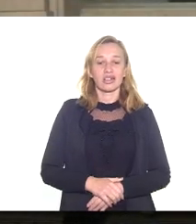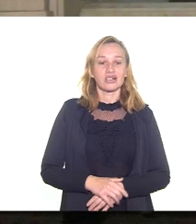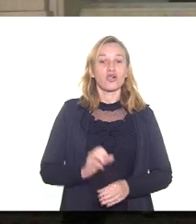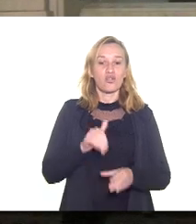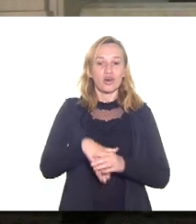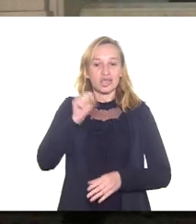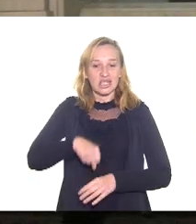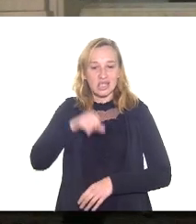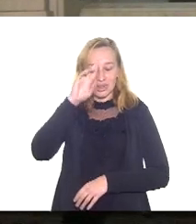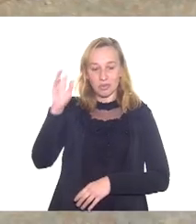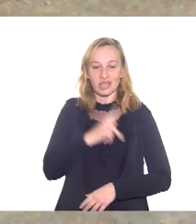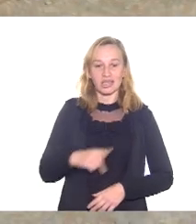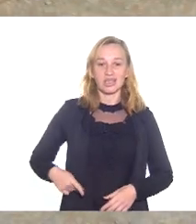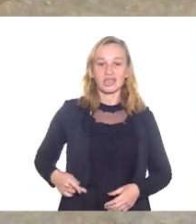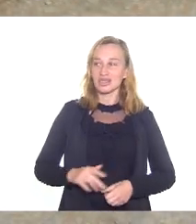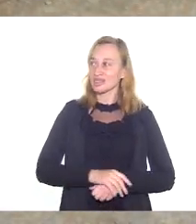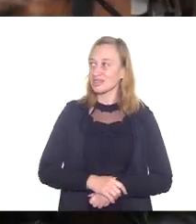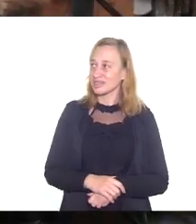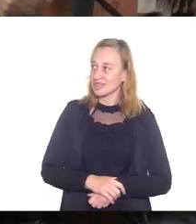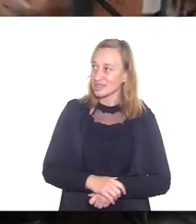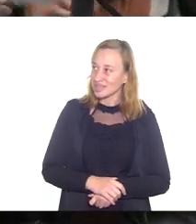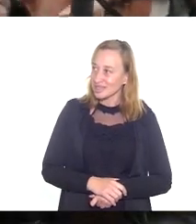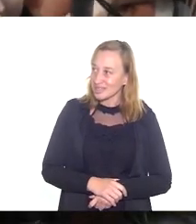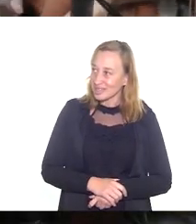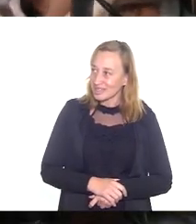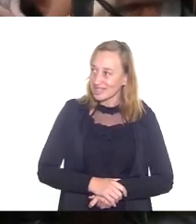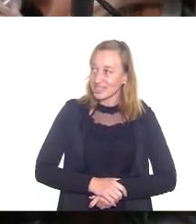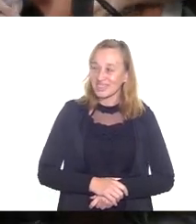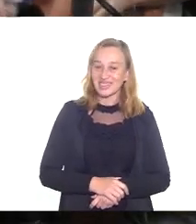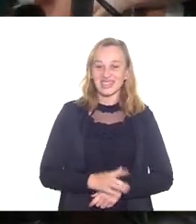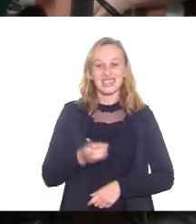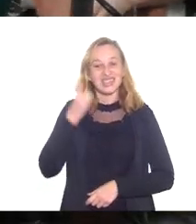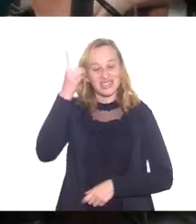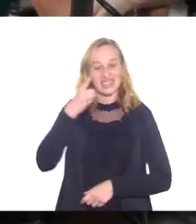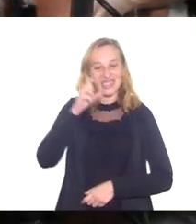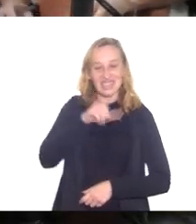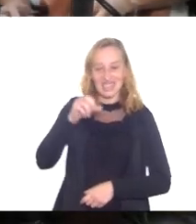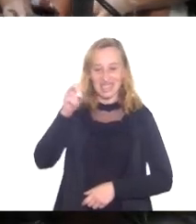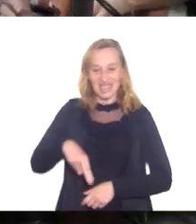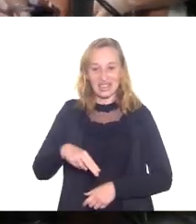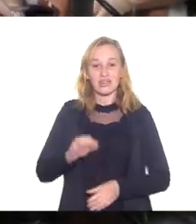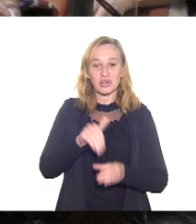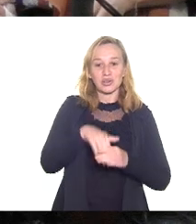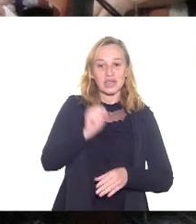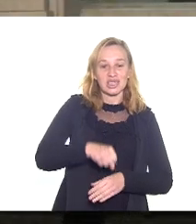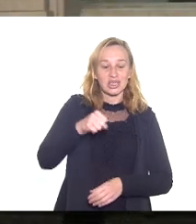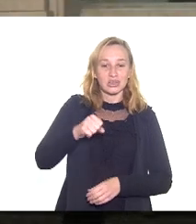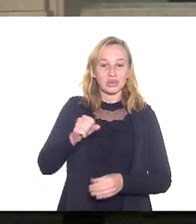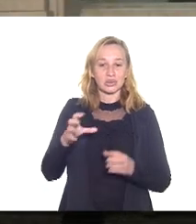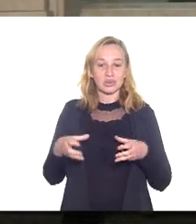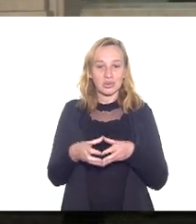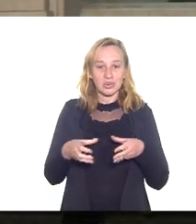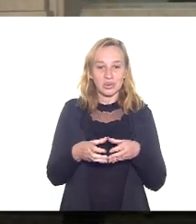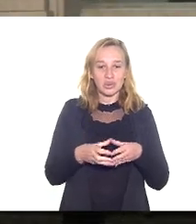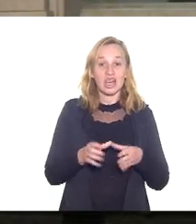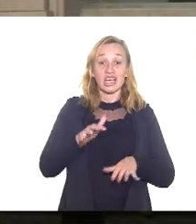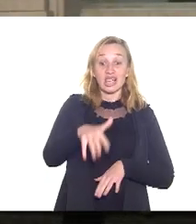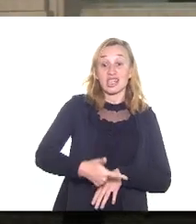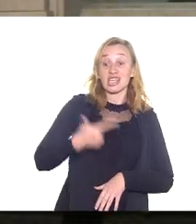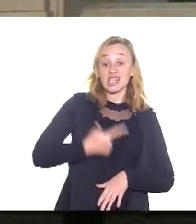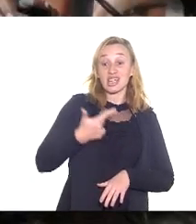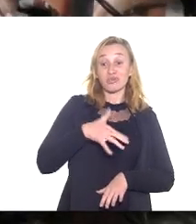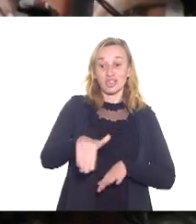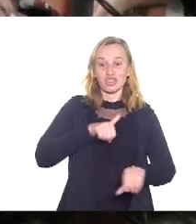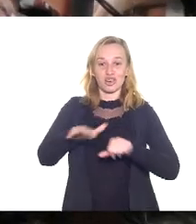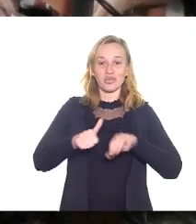Eu voto sim, presidente. Ponto esquerda. Deputada Zeidan, votou sim no grupo. Presidente, irá proceder à segunda chamada.